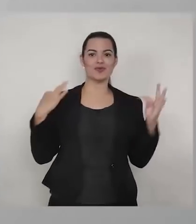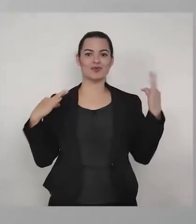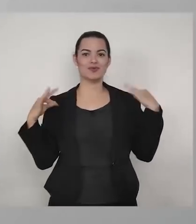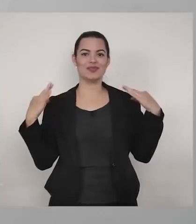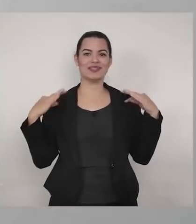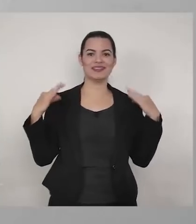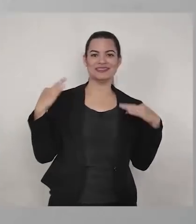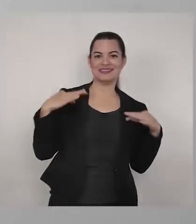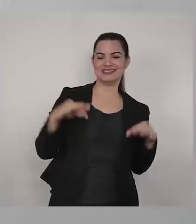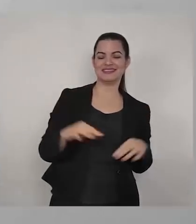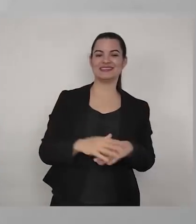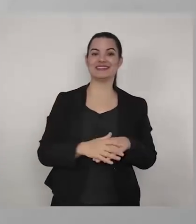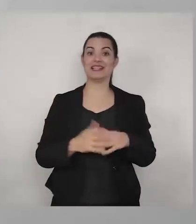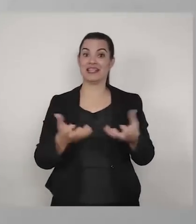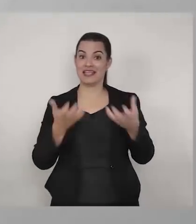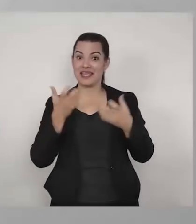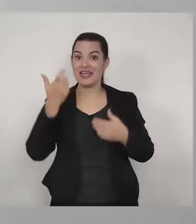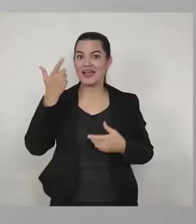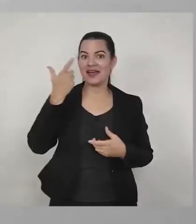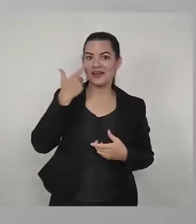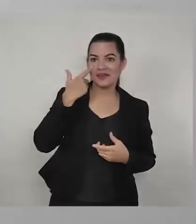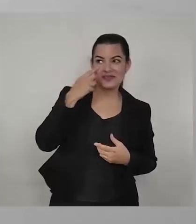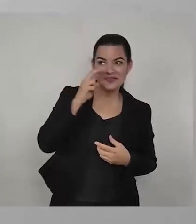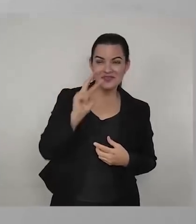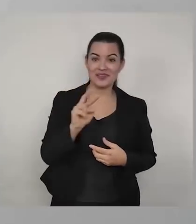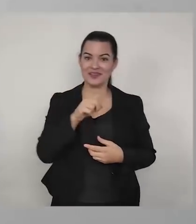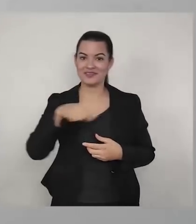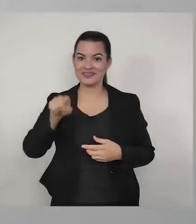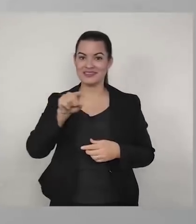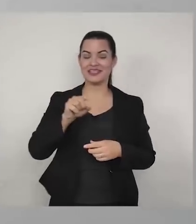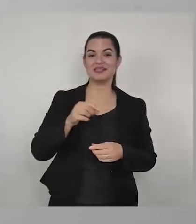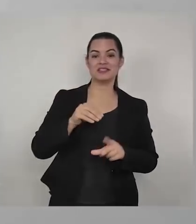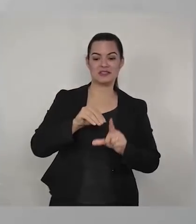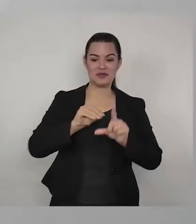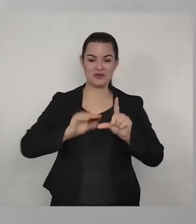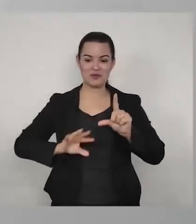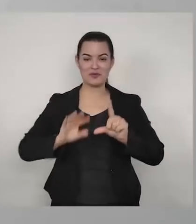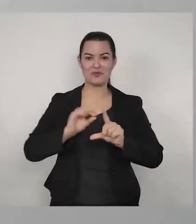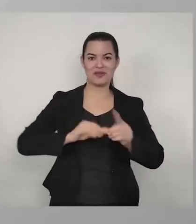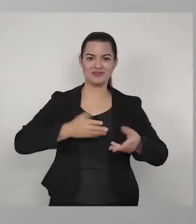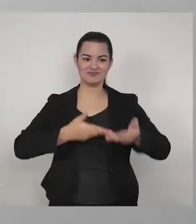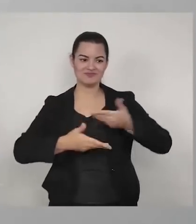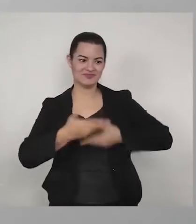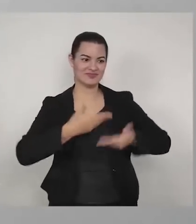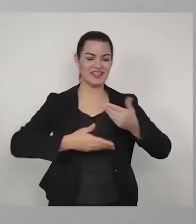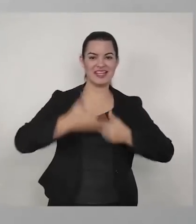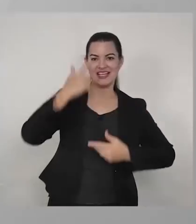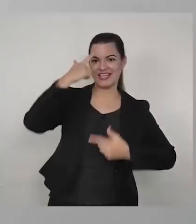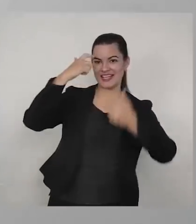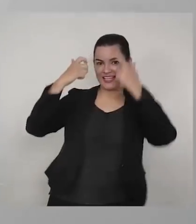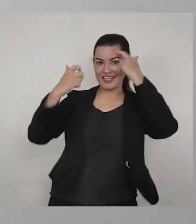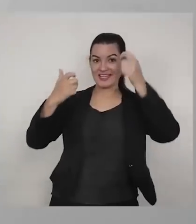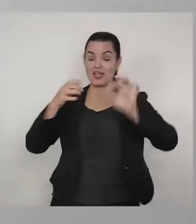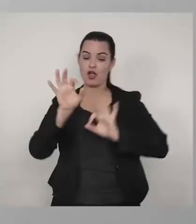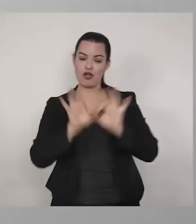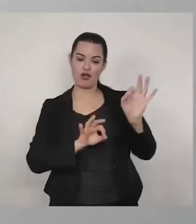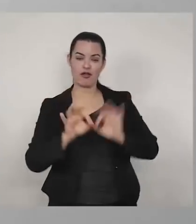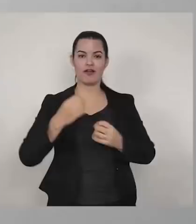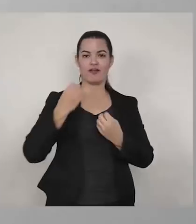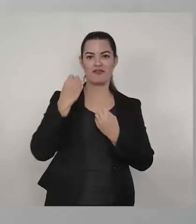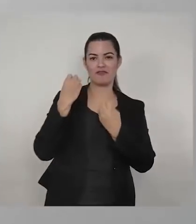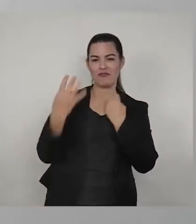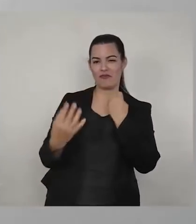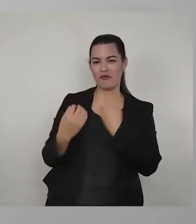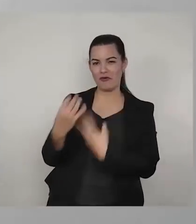todo mundo compartilhando essas ideias, organizando as informações aí e descrevendo algumas